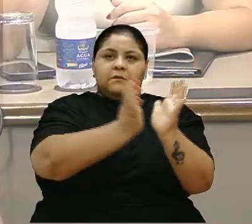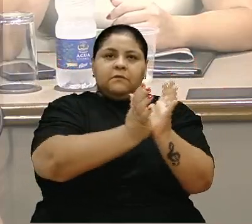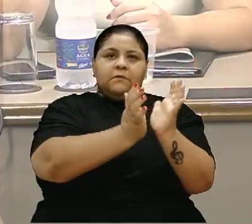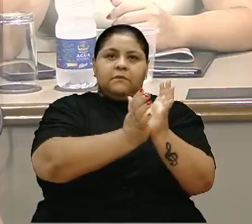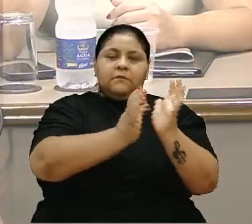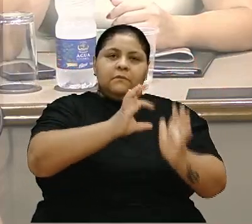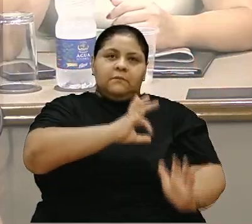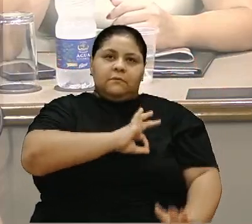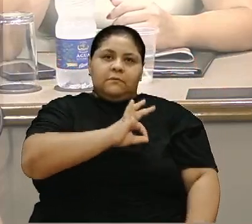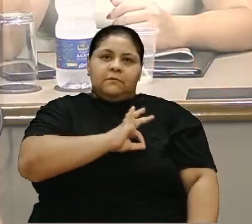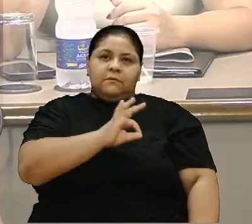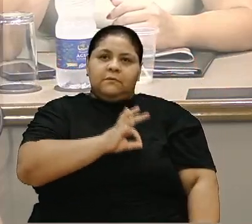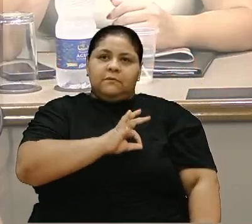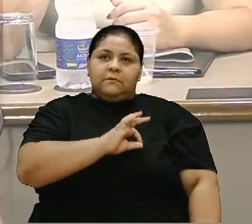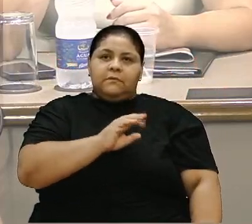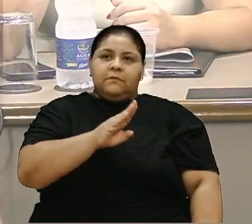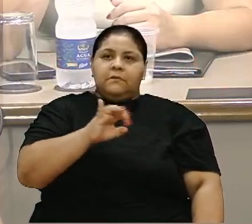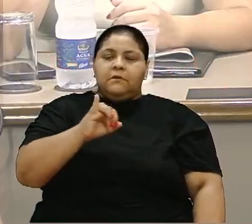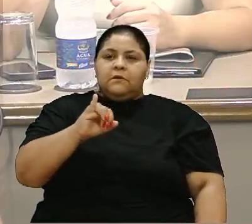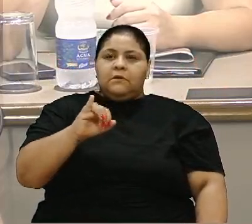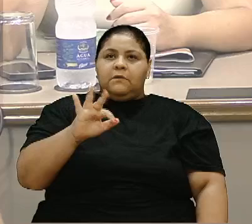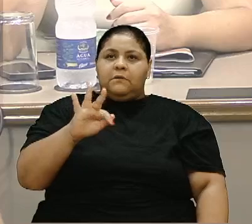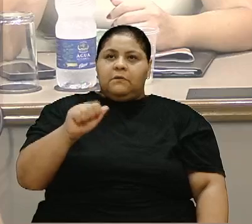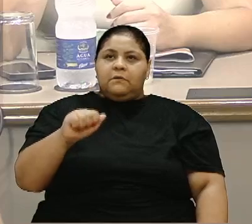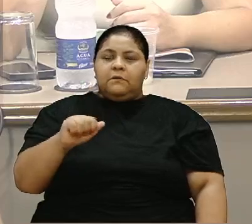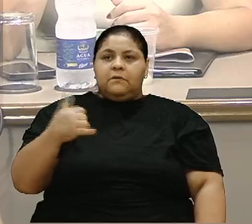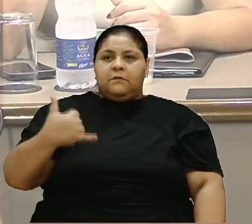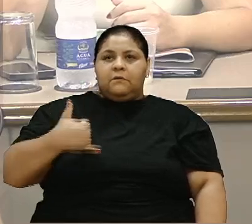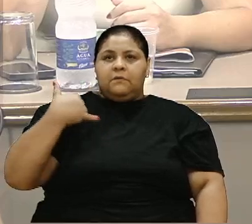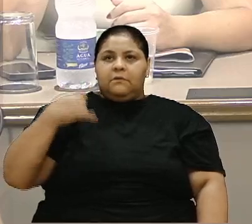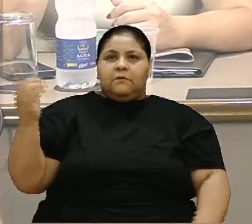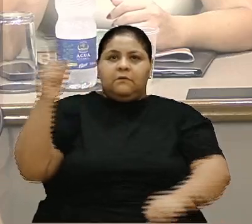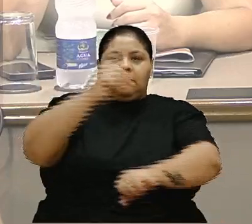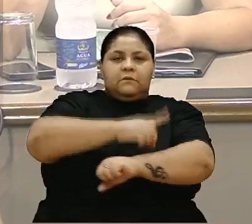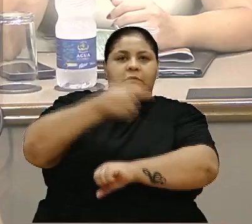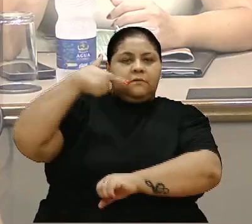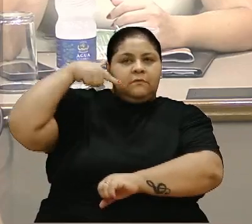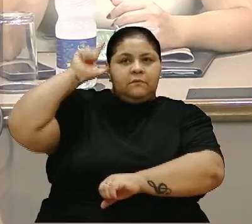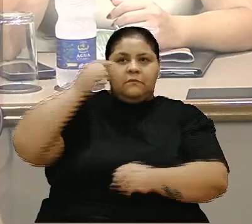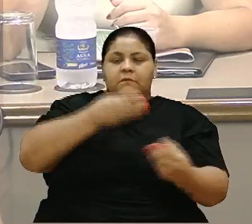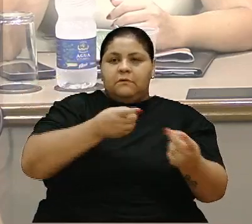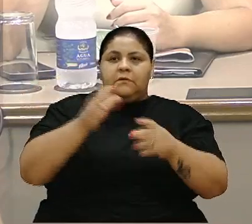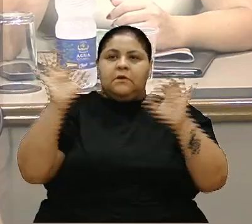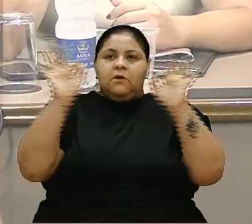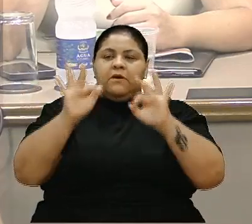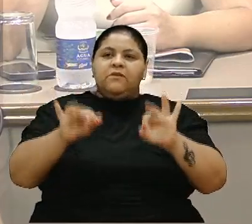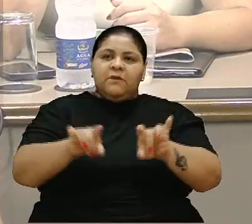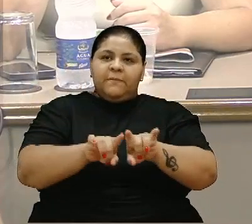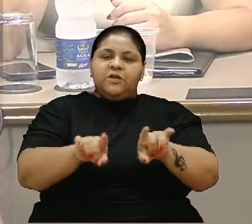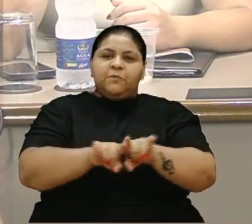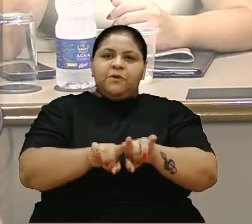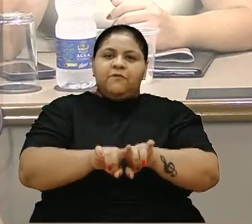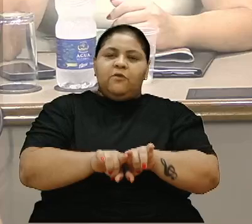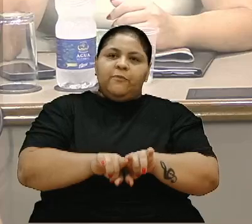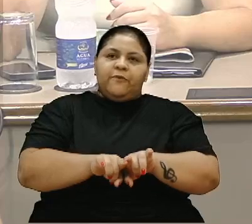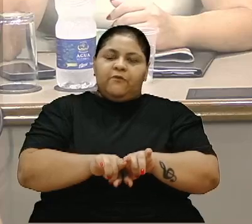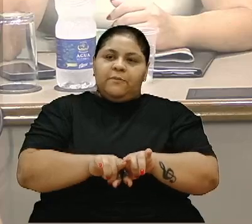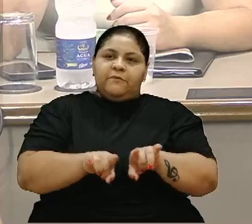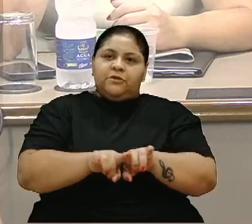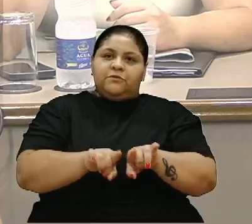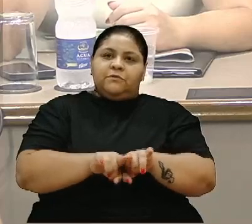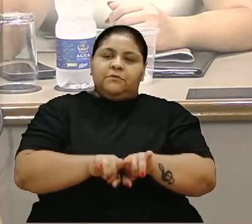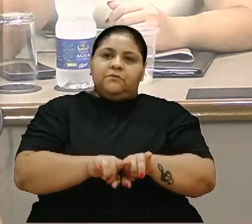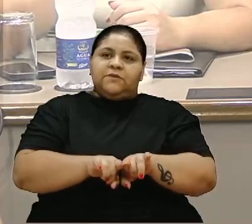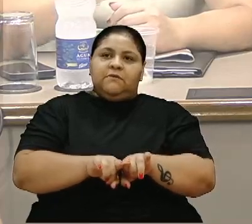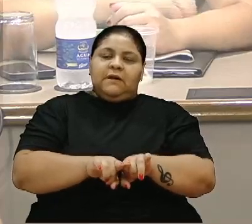Brigada Militar, também a Maritânia Piva, que comemorou o seu aniversário no dia de ontem. Muitas felicidades, Maritânia, saúde e prosperidade.